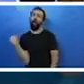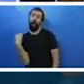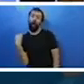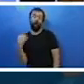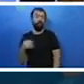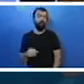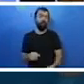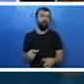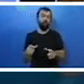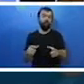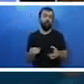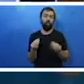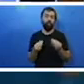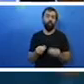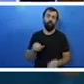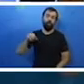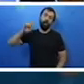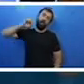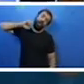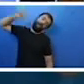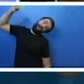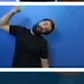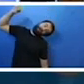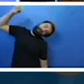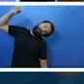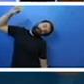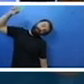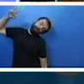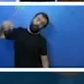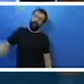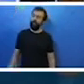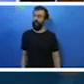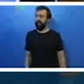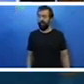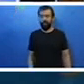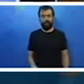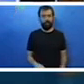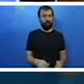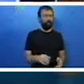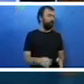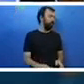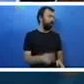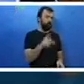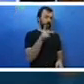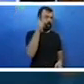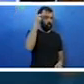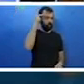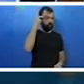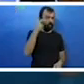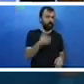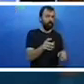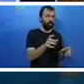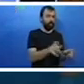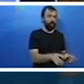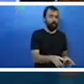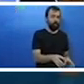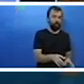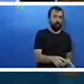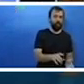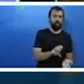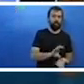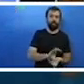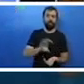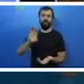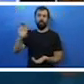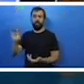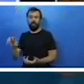forca. Pessoal, pegaram o Tiradentes, levaram para o Rio de Janeiro, num lugar que chamava Rossio,